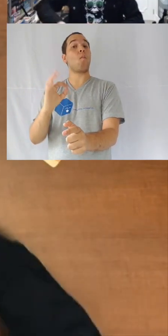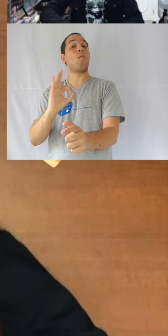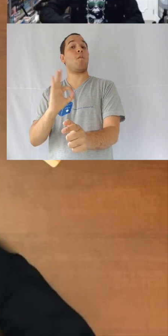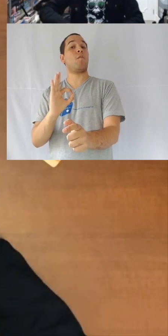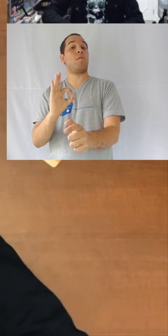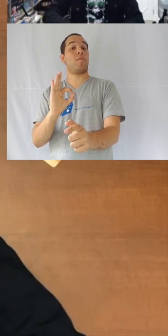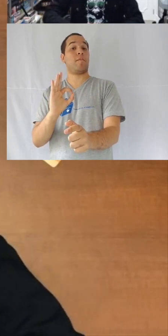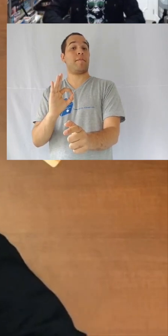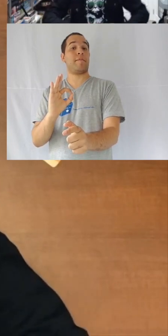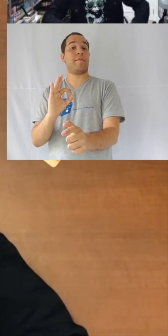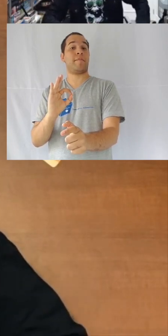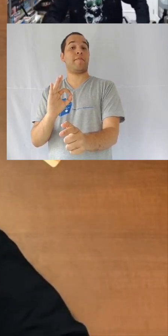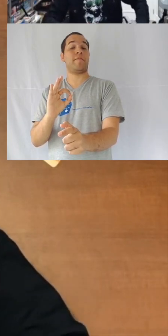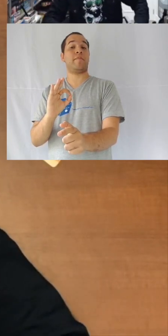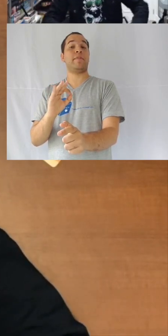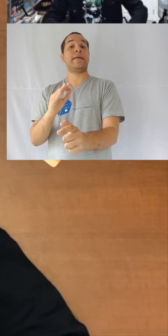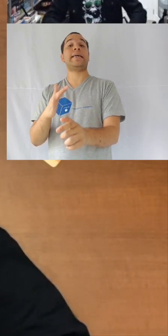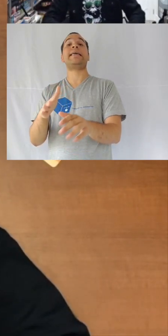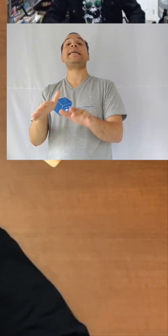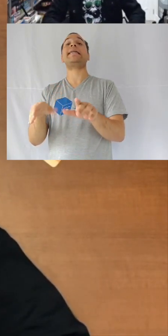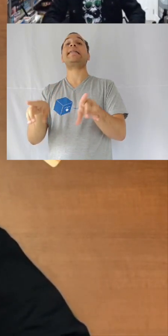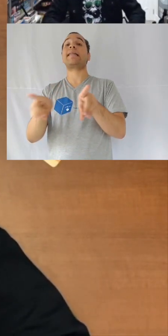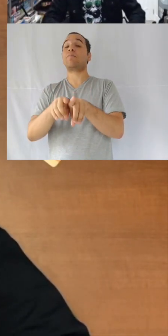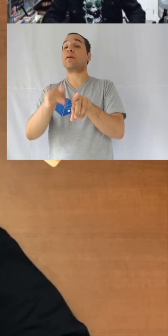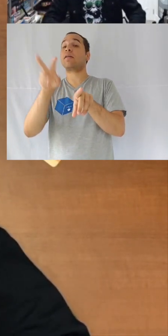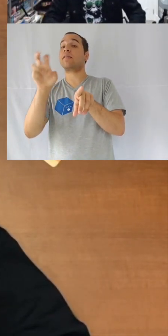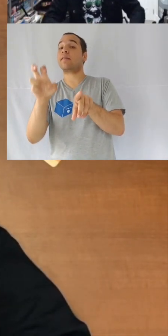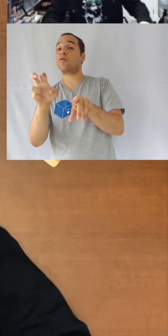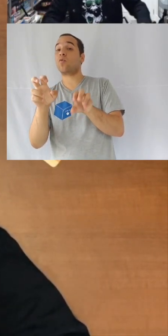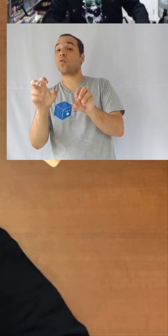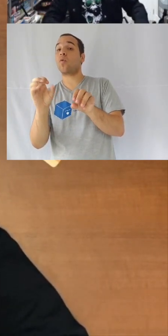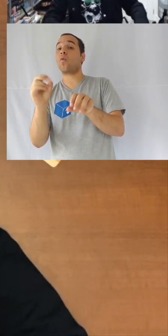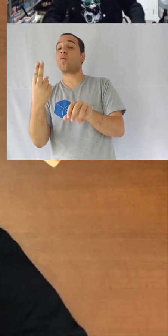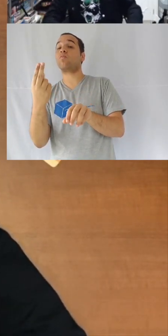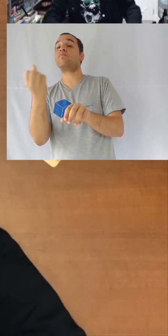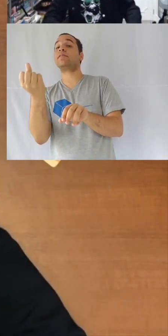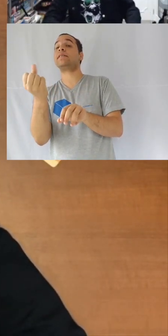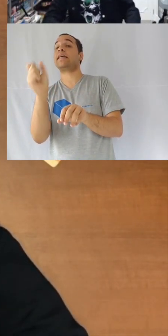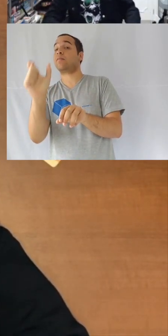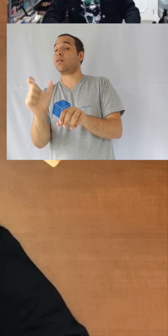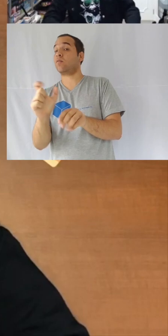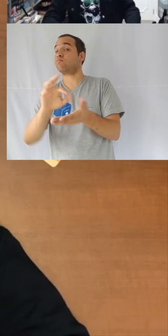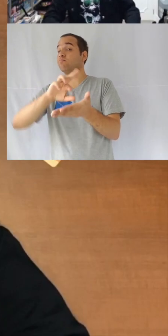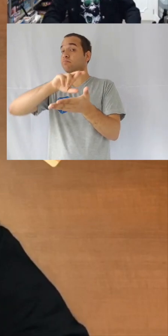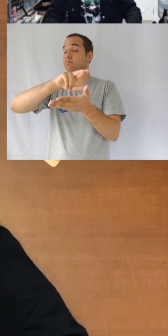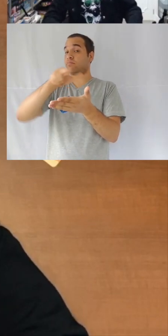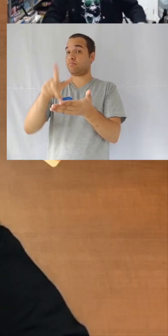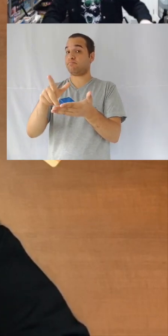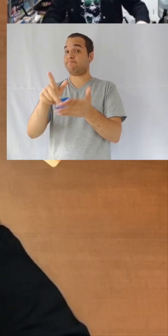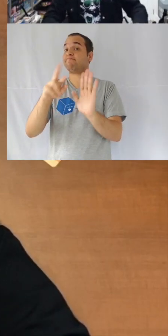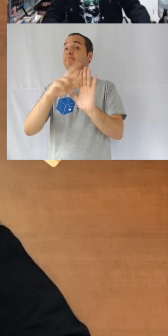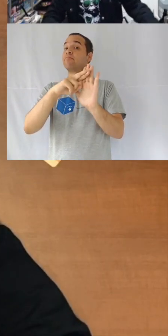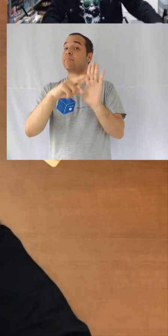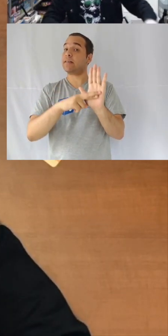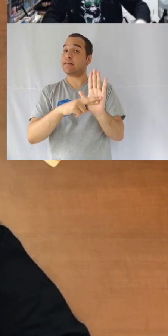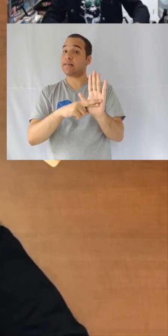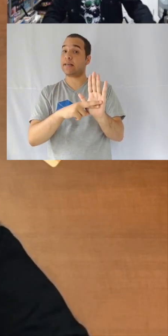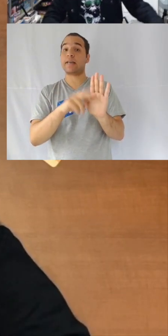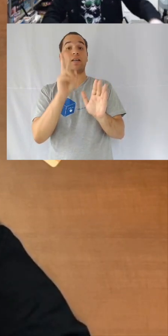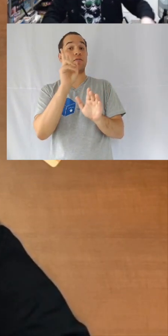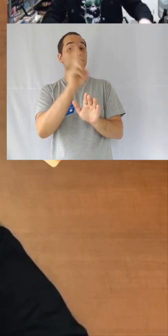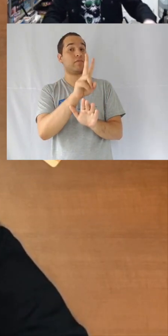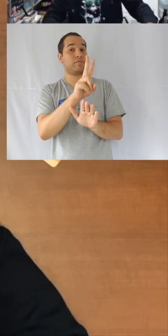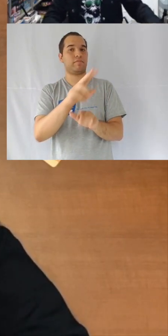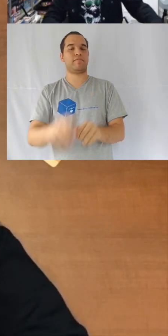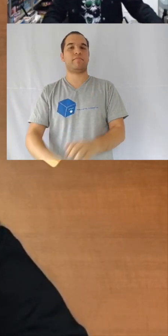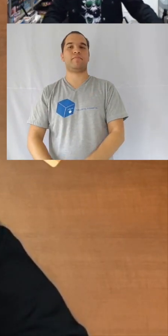terceiro jogador em frente a este vazio, o quarto jogador em frente a esta carta, e ele tem o exemplo de cinco e de seis jogadores aqui também. Então você vai precisar